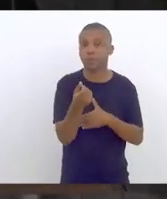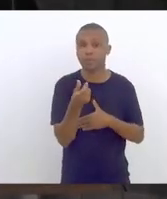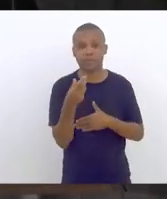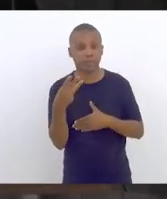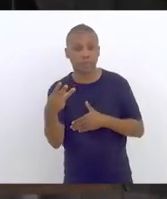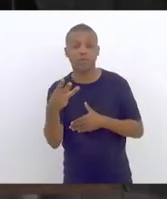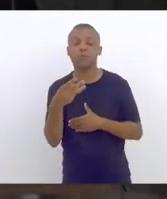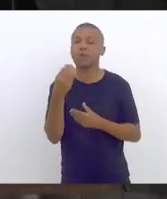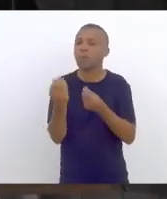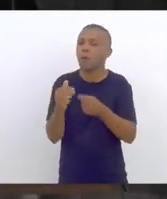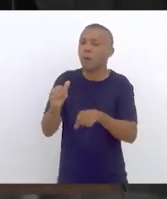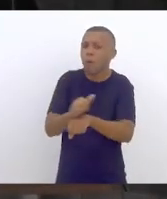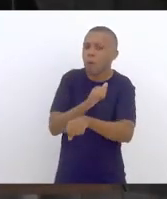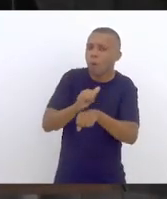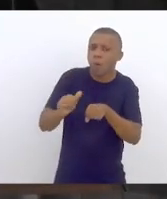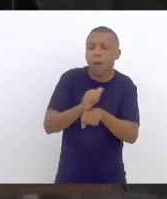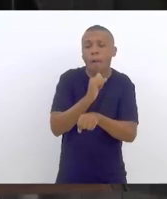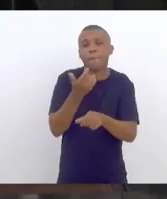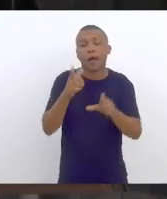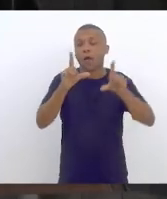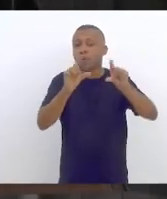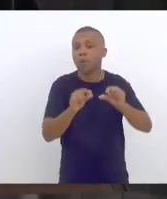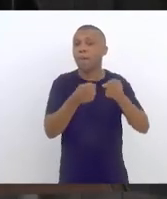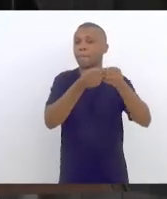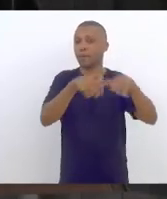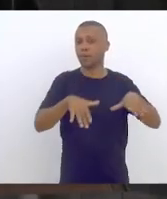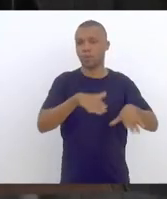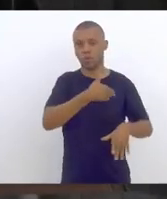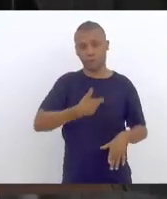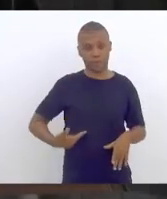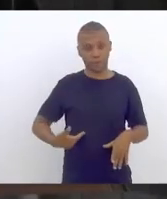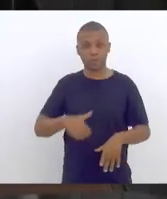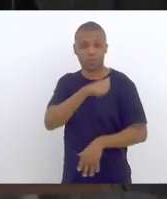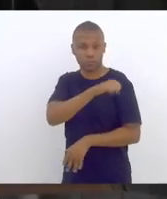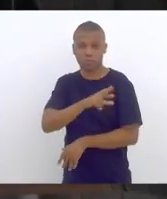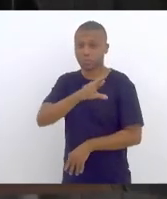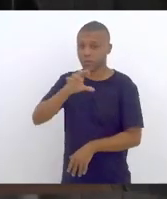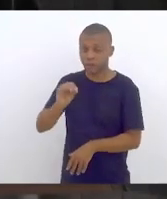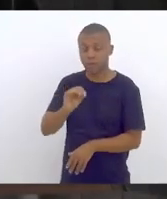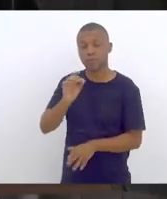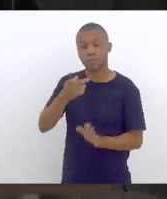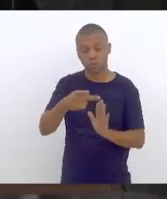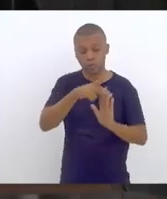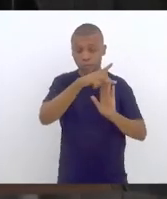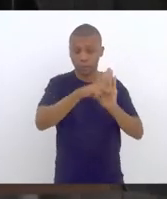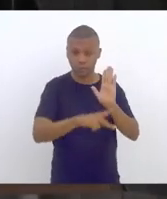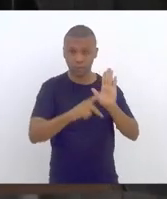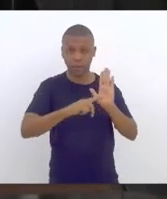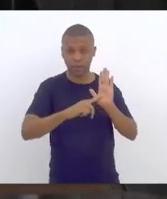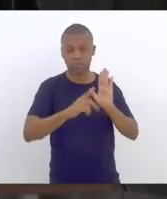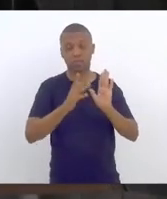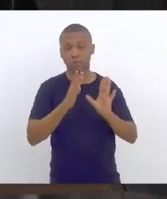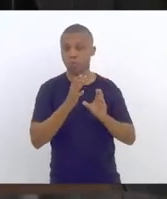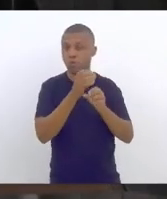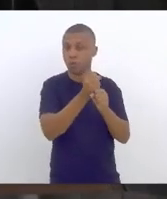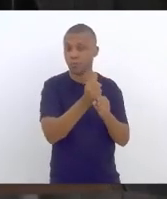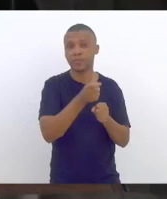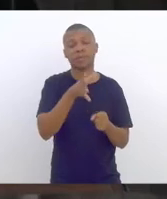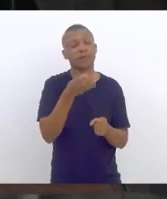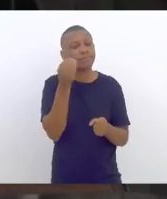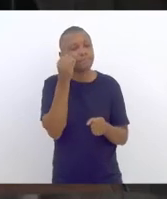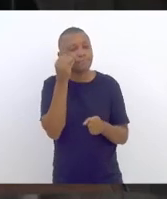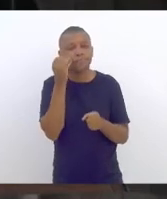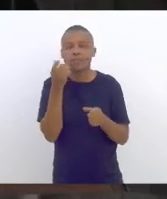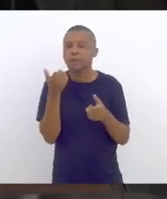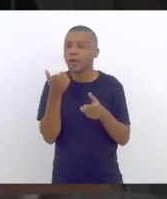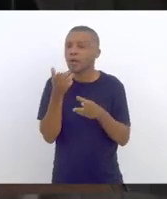mitigação dos prejuízos o governo do estado aqui no Rio de Janeiro da peça orçamentária já estima uma perda que gira em torno